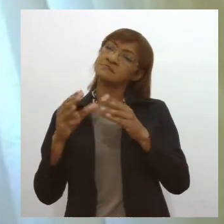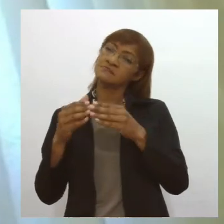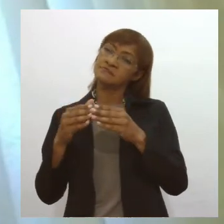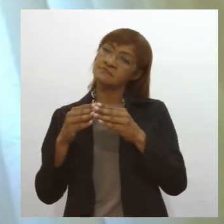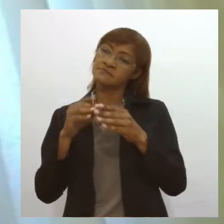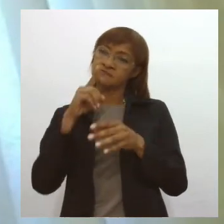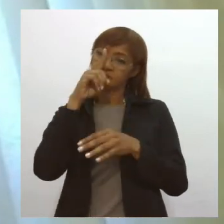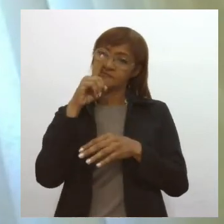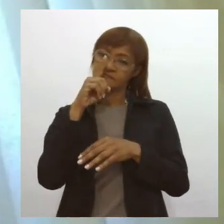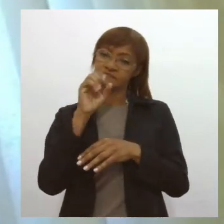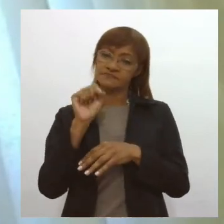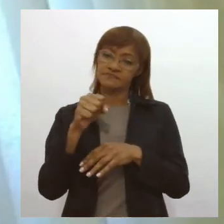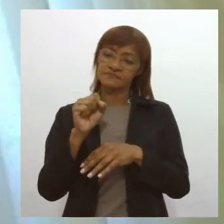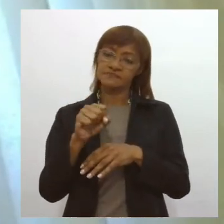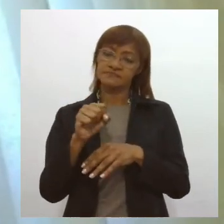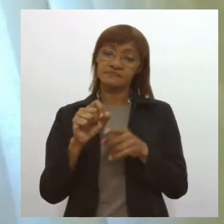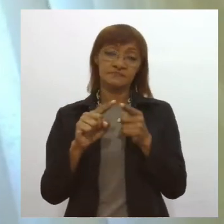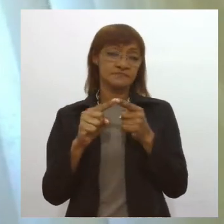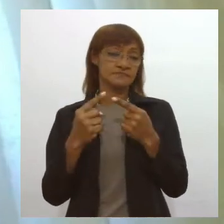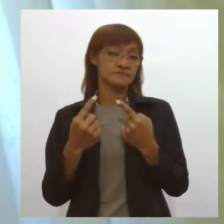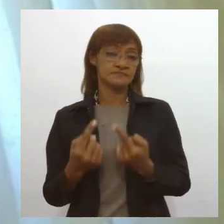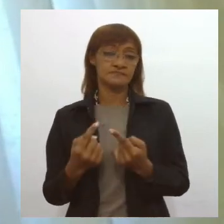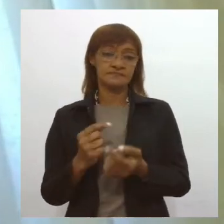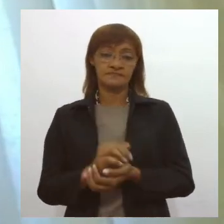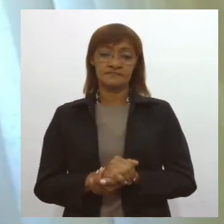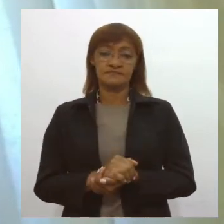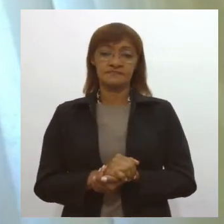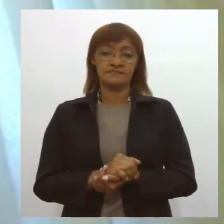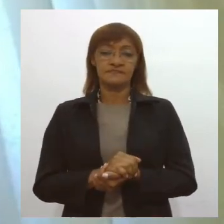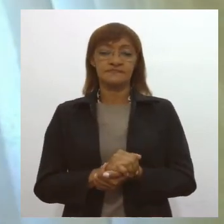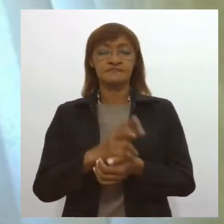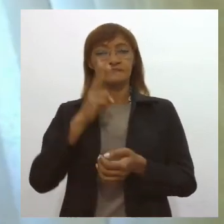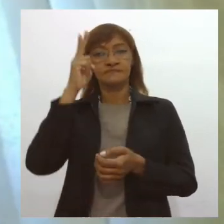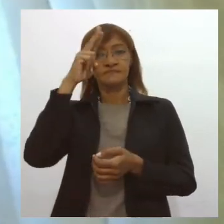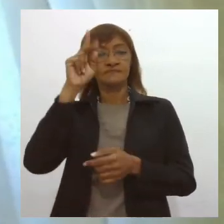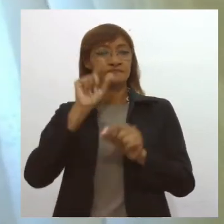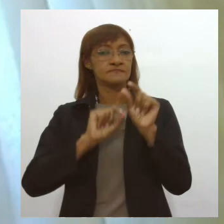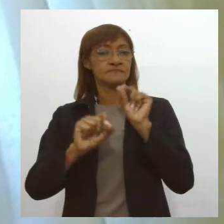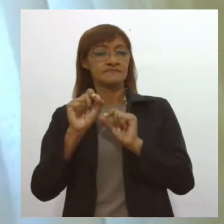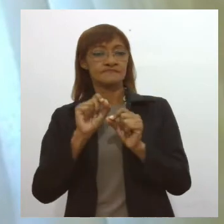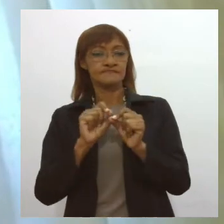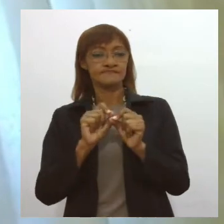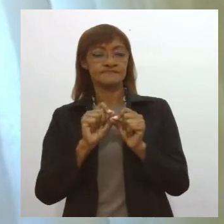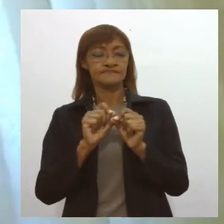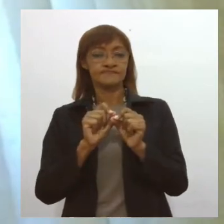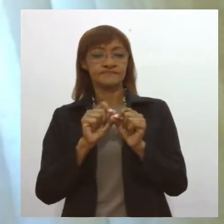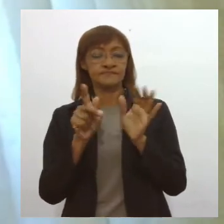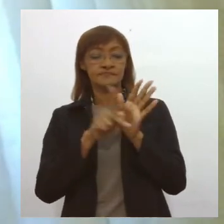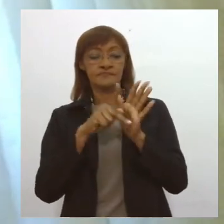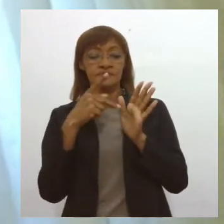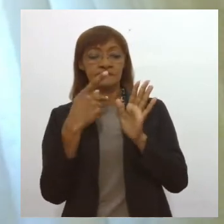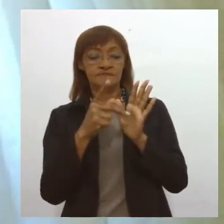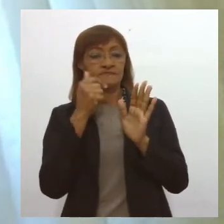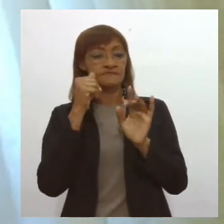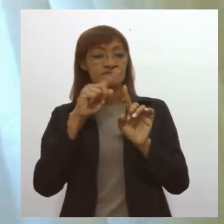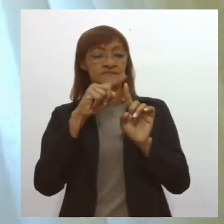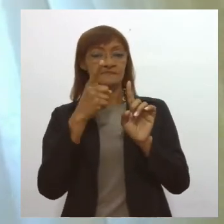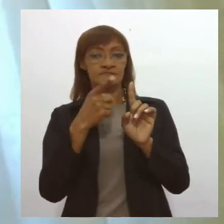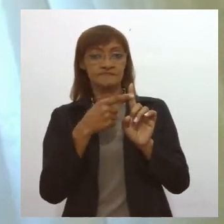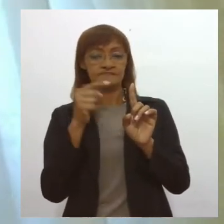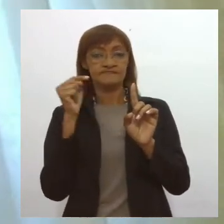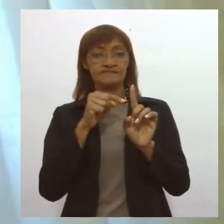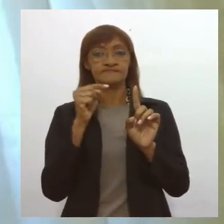maior. Mas lembrar que a própria gestação, ela predispõe, né,